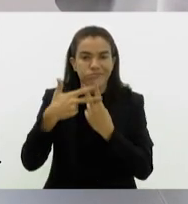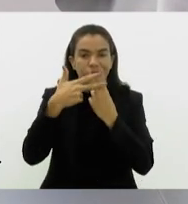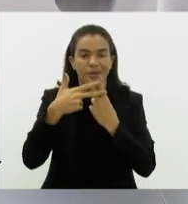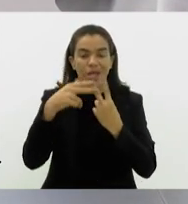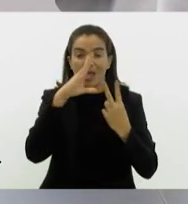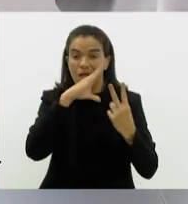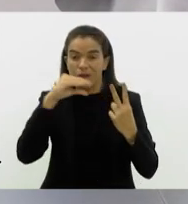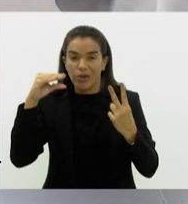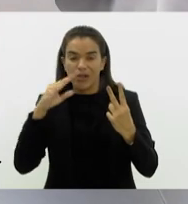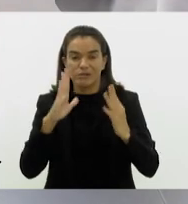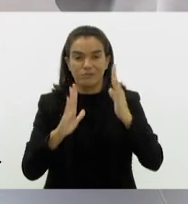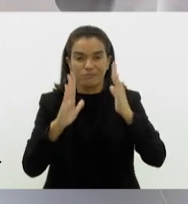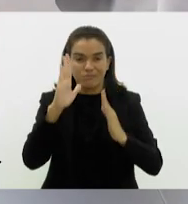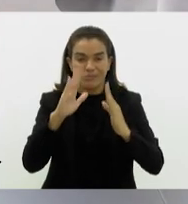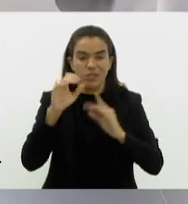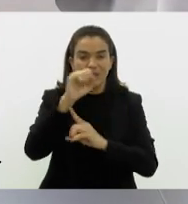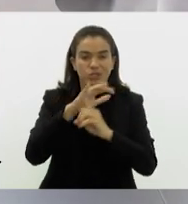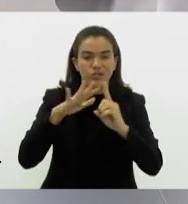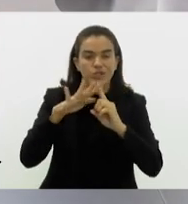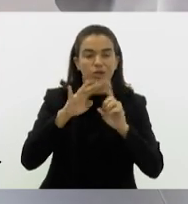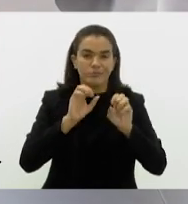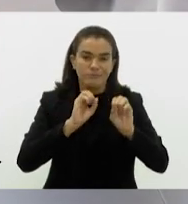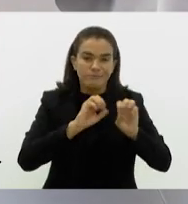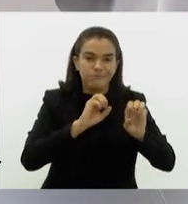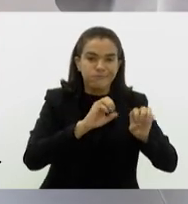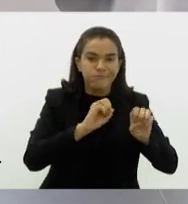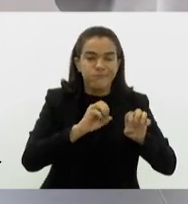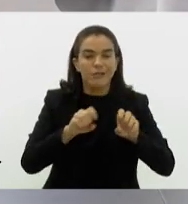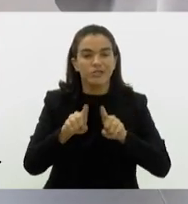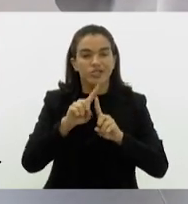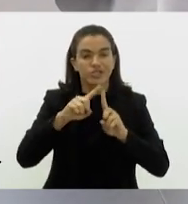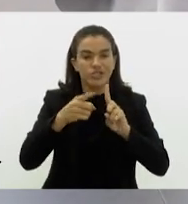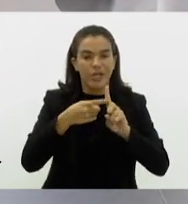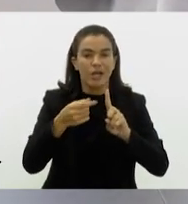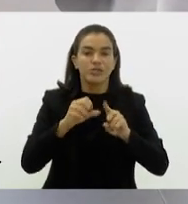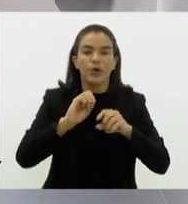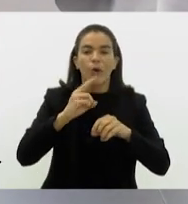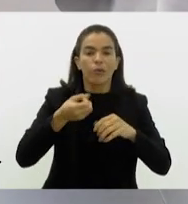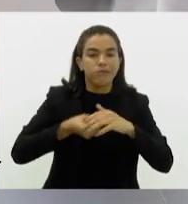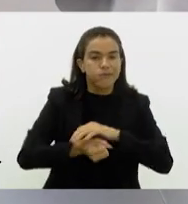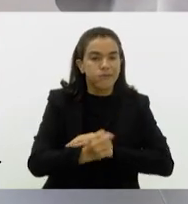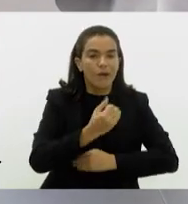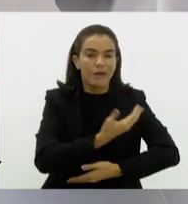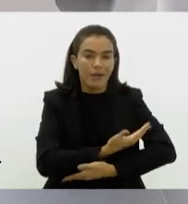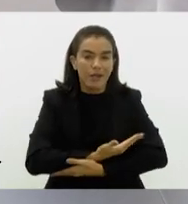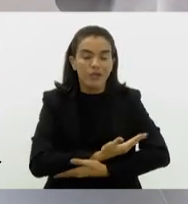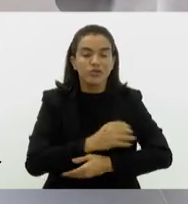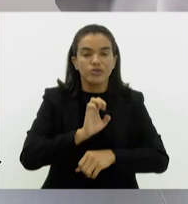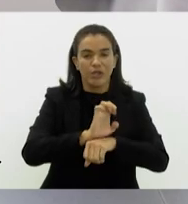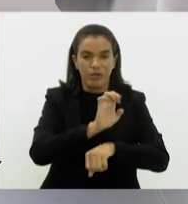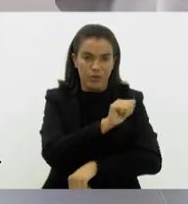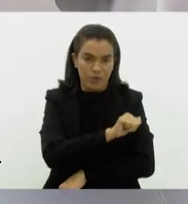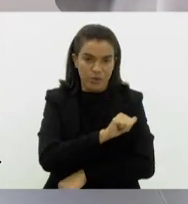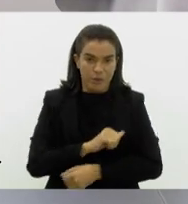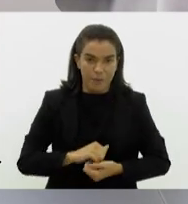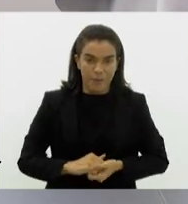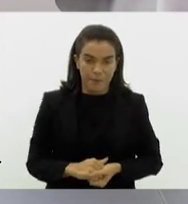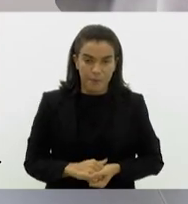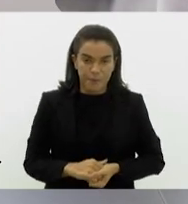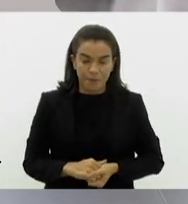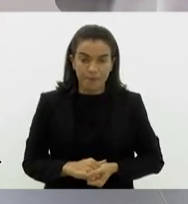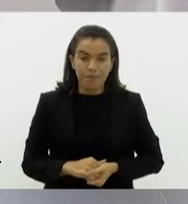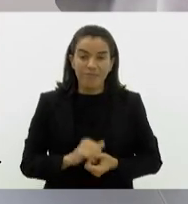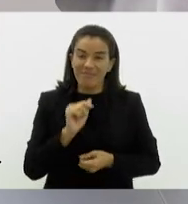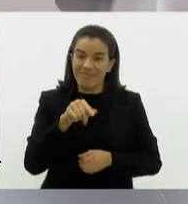em cumprimento de medida socioeducativa, gestante ou puérpera no âmbito do Estado do Rio de Janeiro.